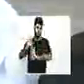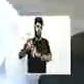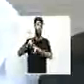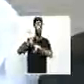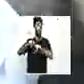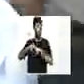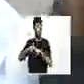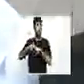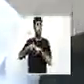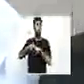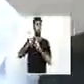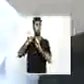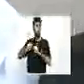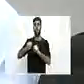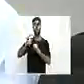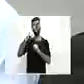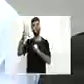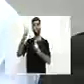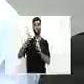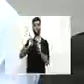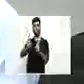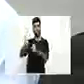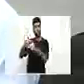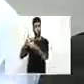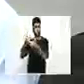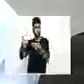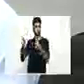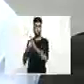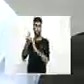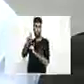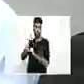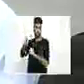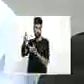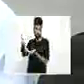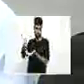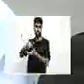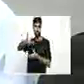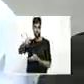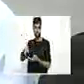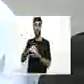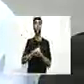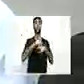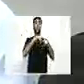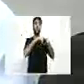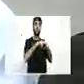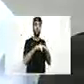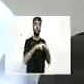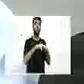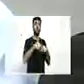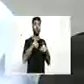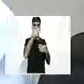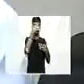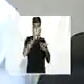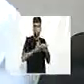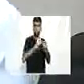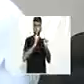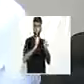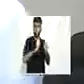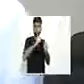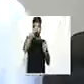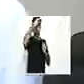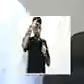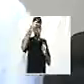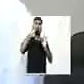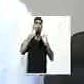consequentemente gerar renda também para a associação então mais uma vez acredito que o Executivo